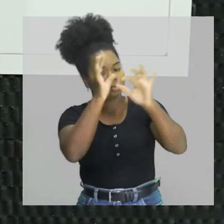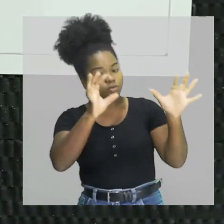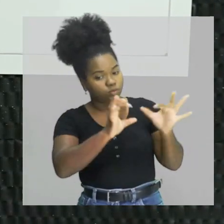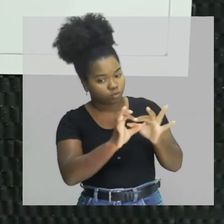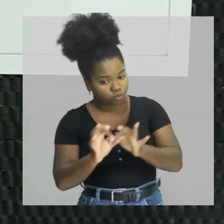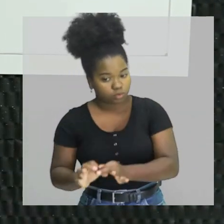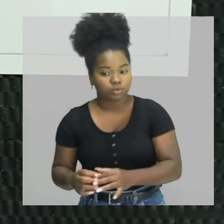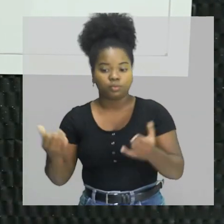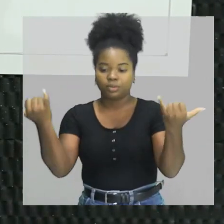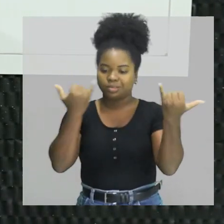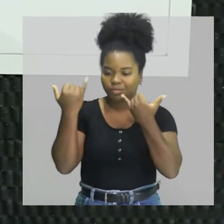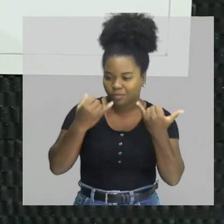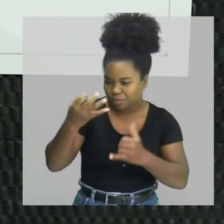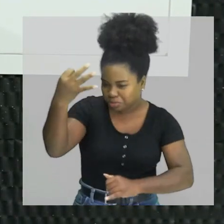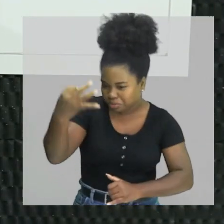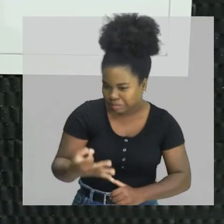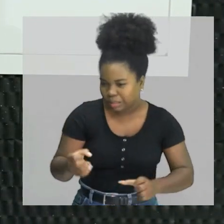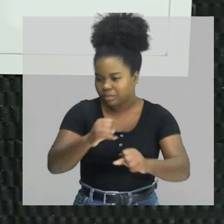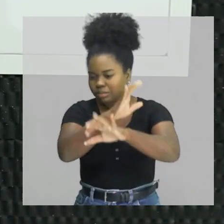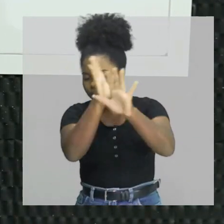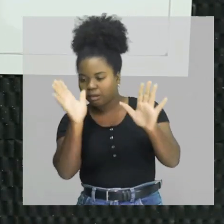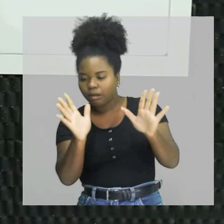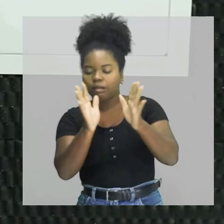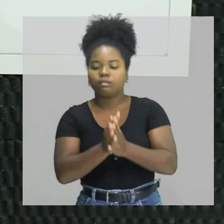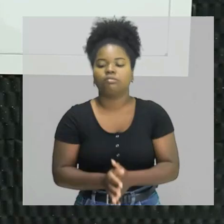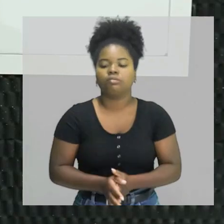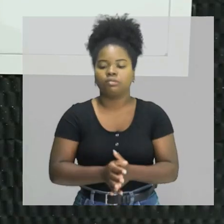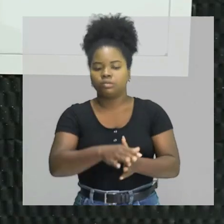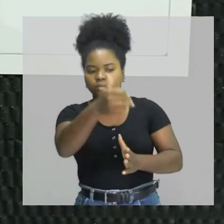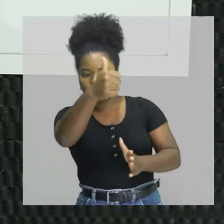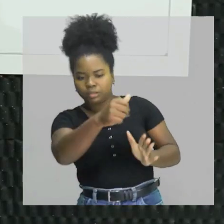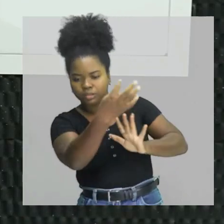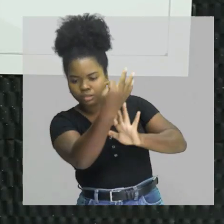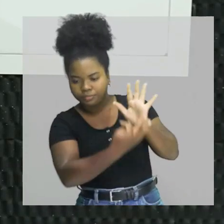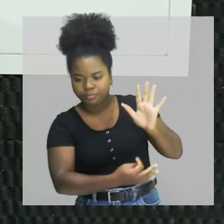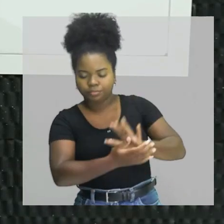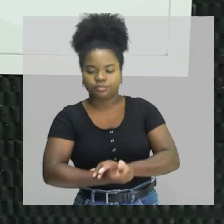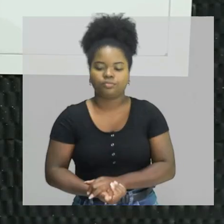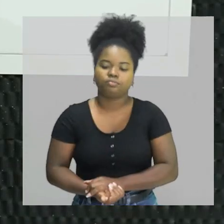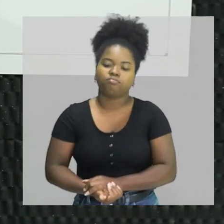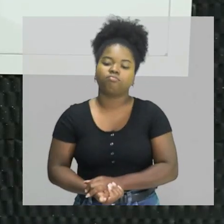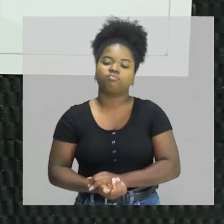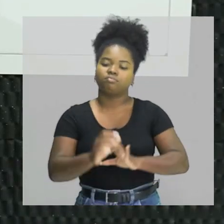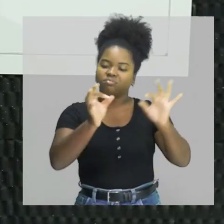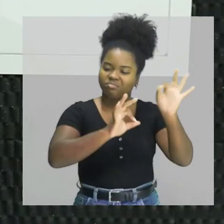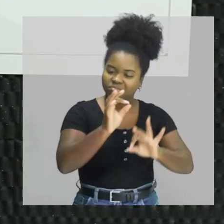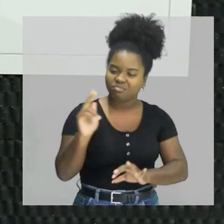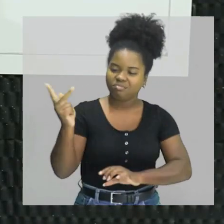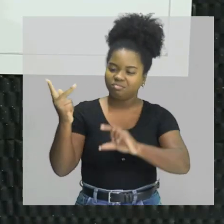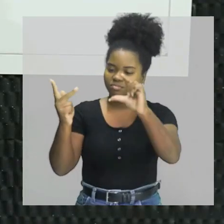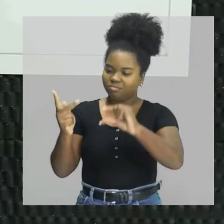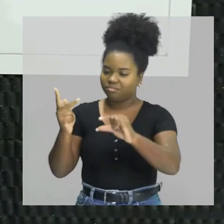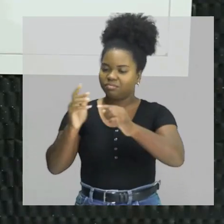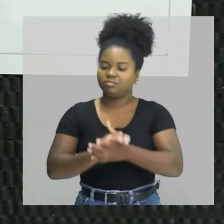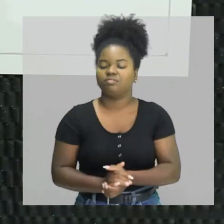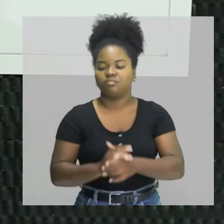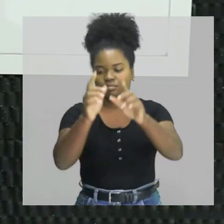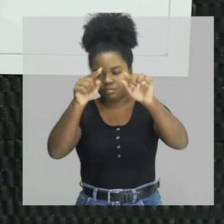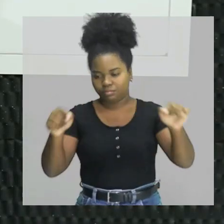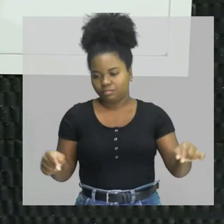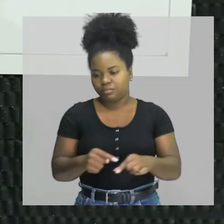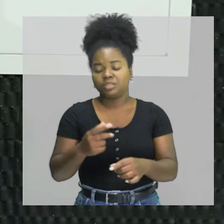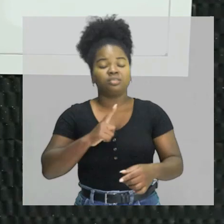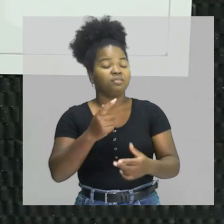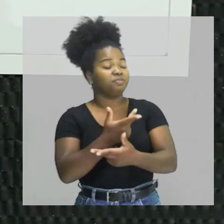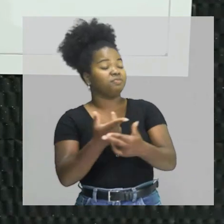as informações corretas, né, fazer a interpretação correta, calcular a altura do triângulo equilátero. Tá?